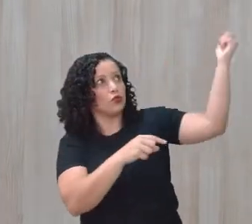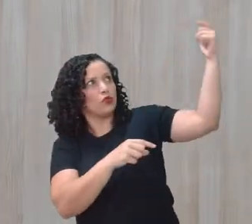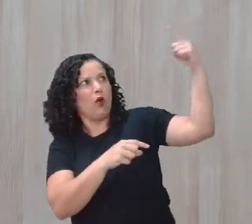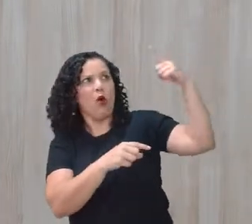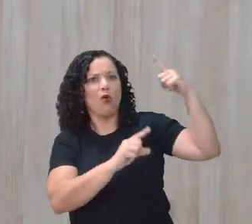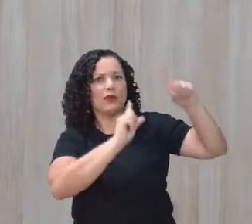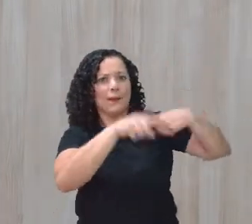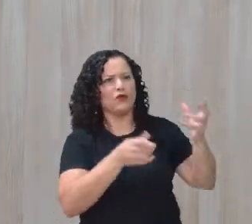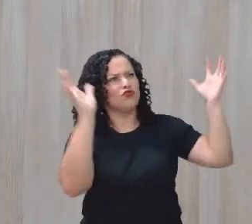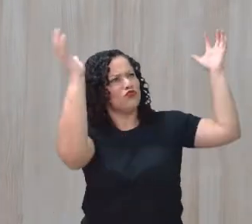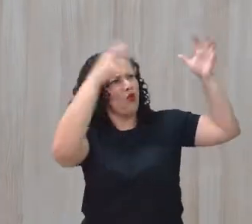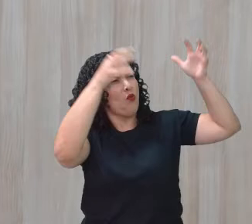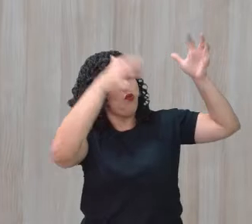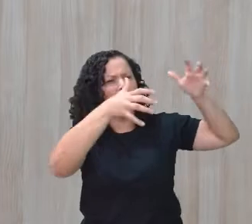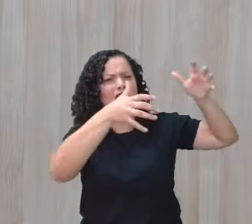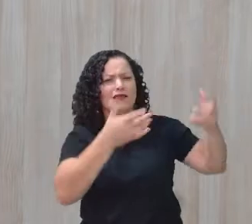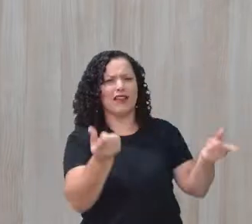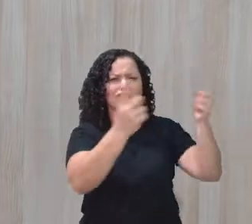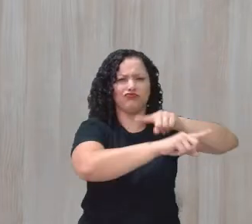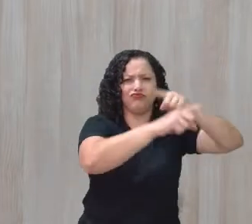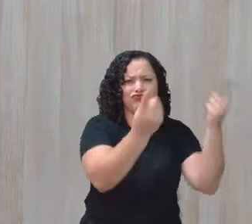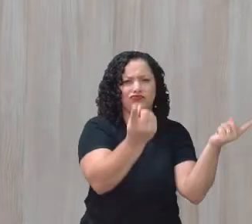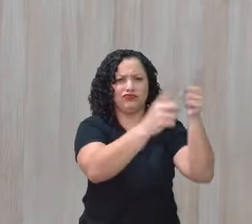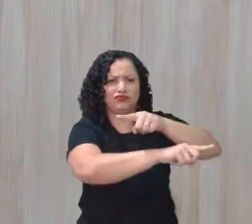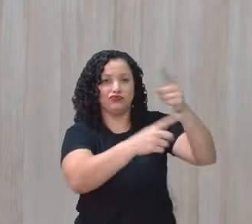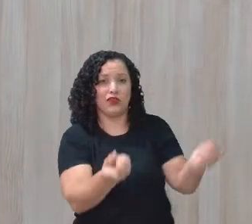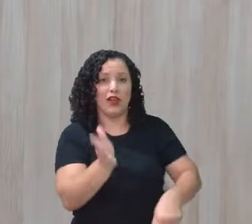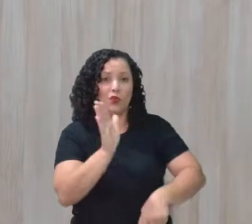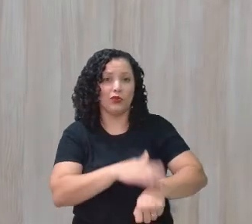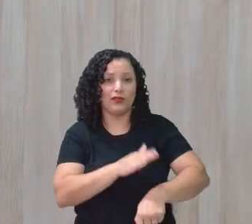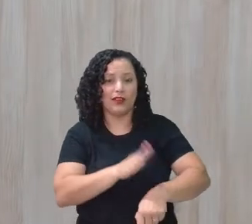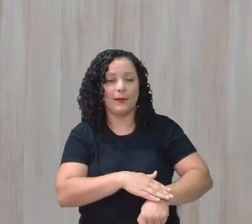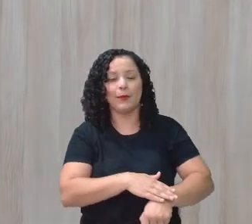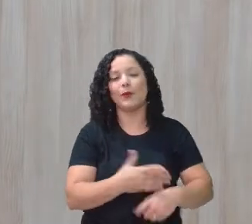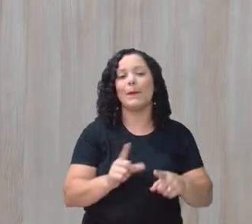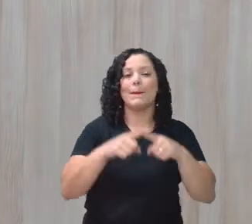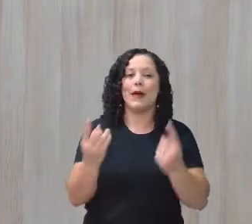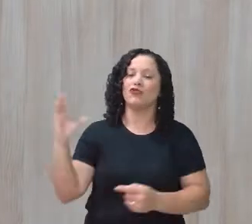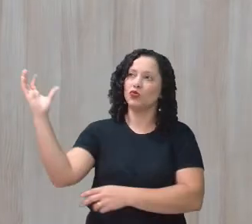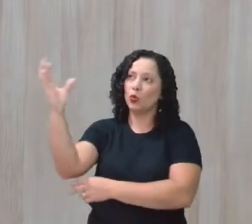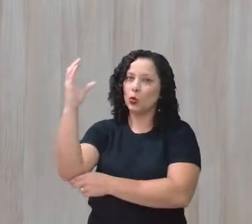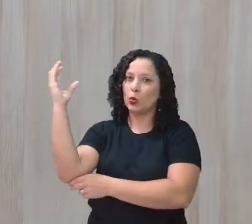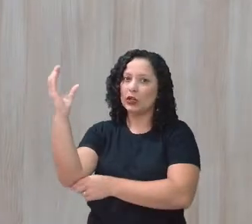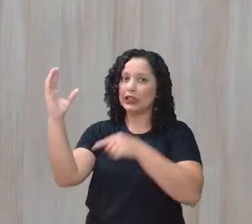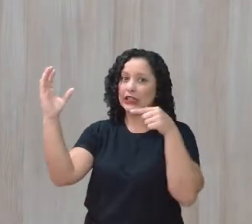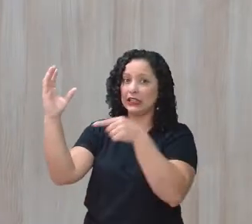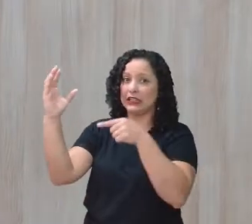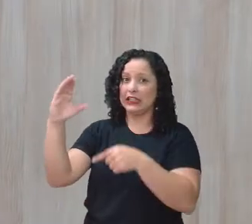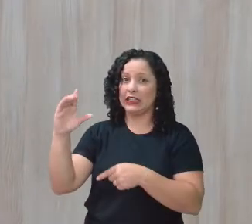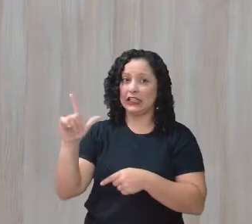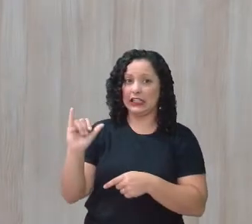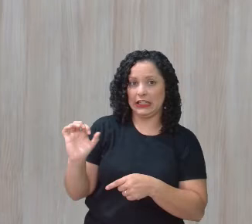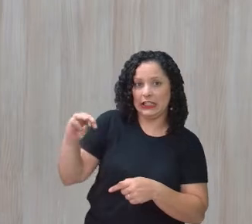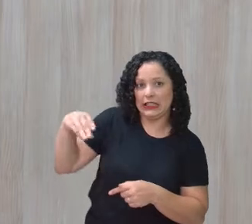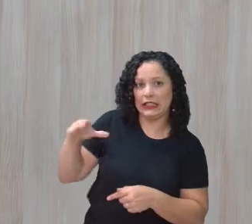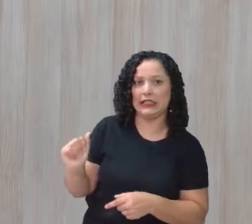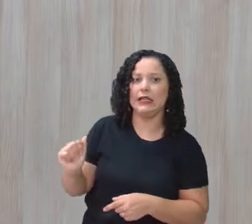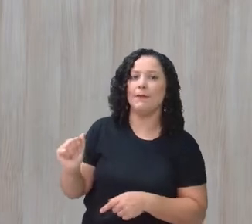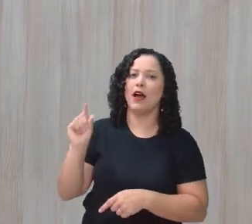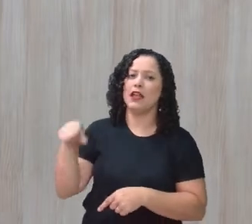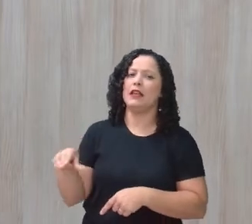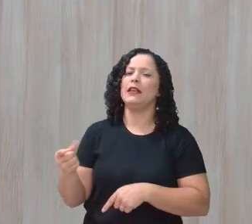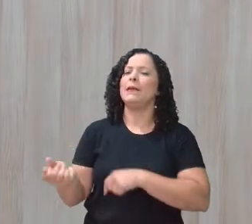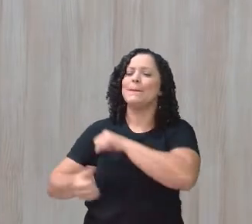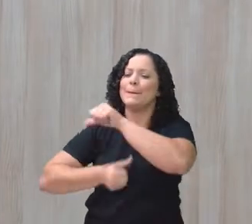está chovendo. Então essa mudança é a mudança do tempo. O clima, ele é algo que muda com o decorrer